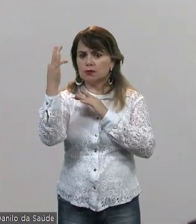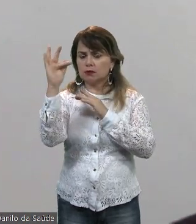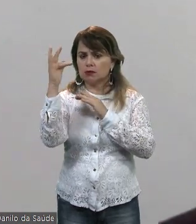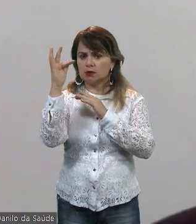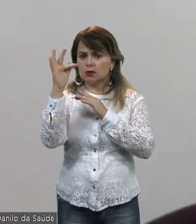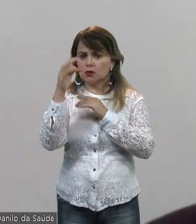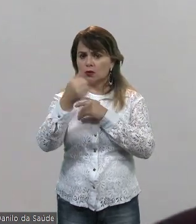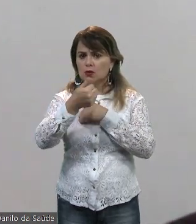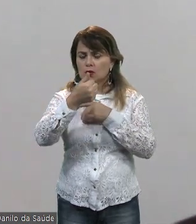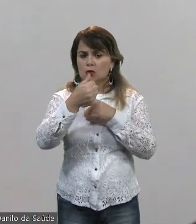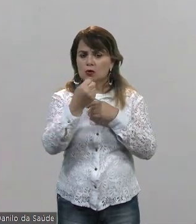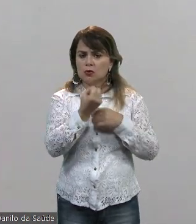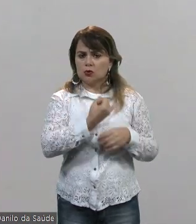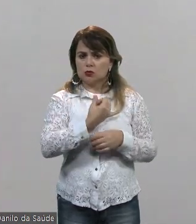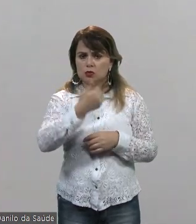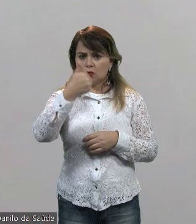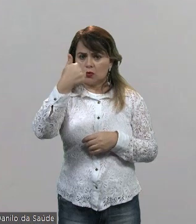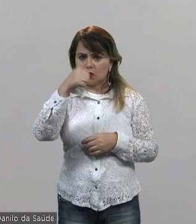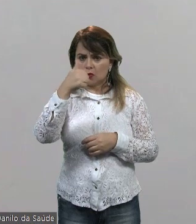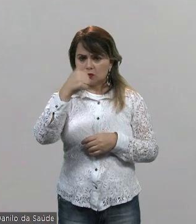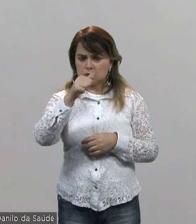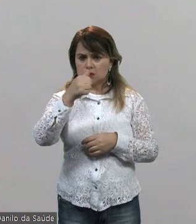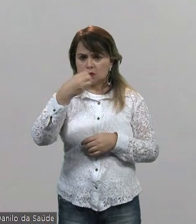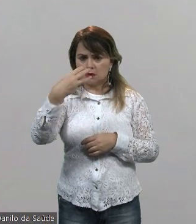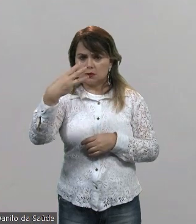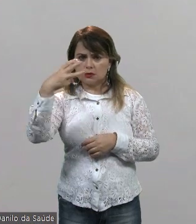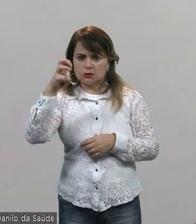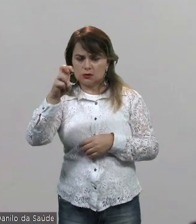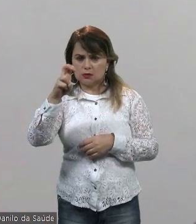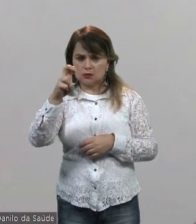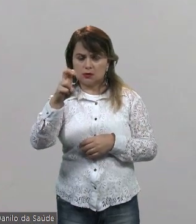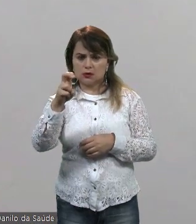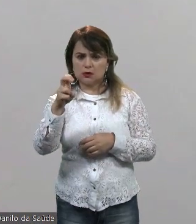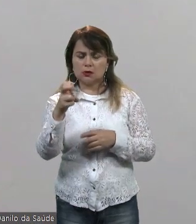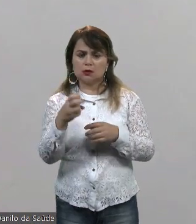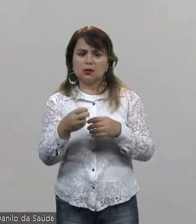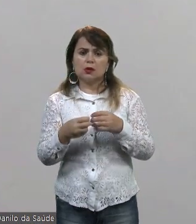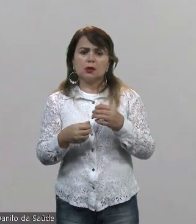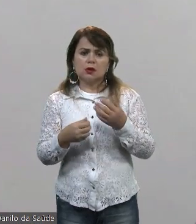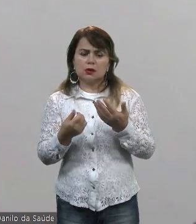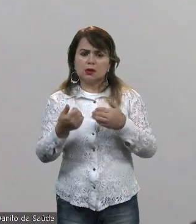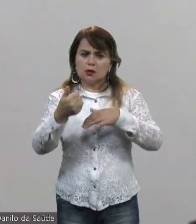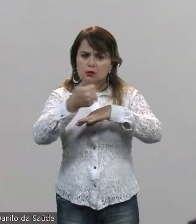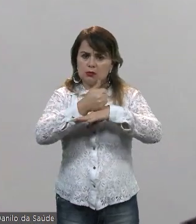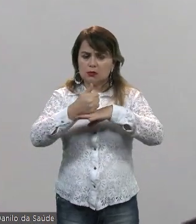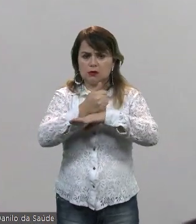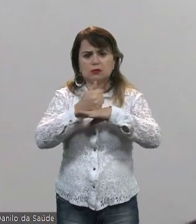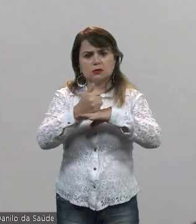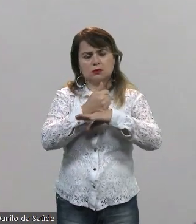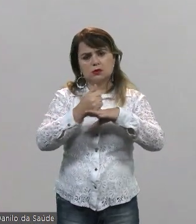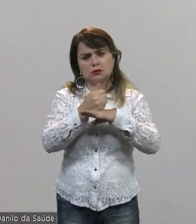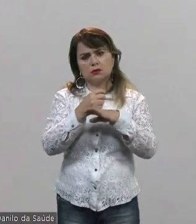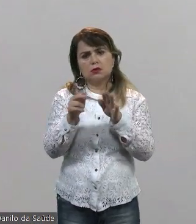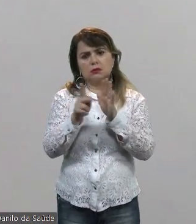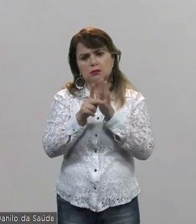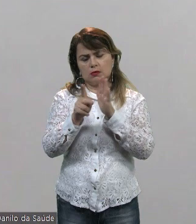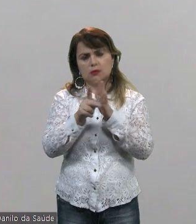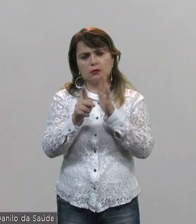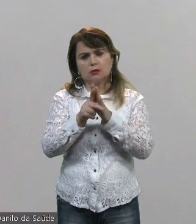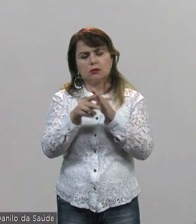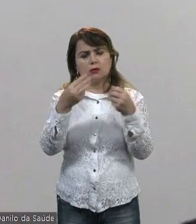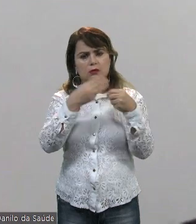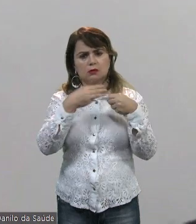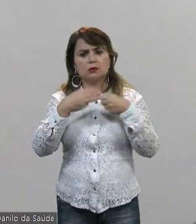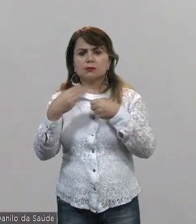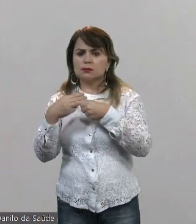que regulamenta a função desses profissionais e que normatiza o envio desses recursos para o município. Ocorre